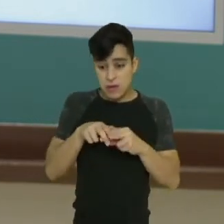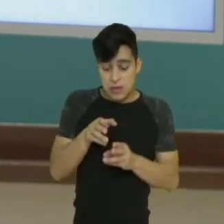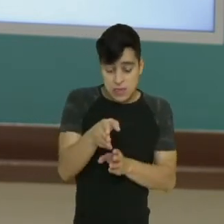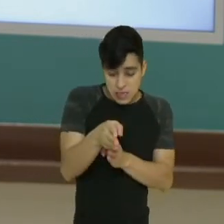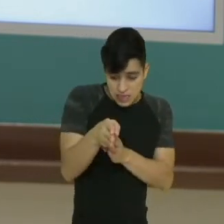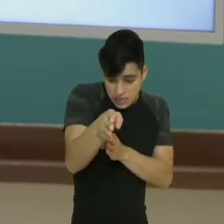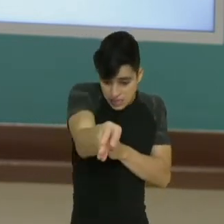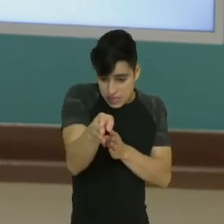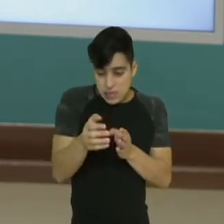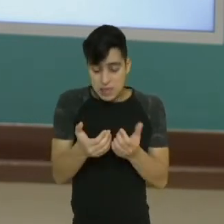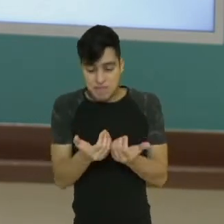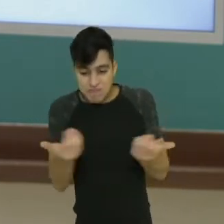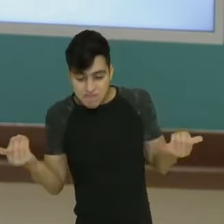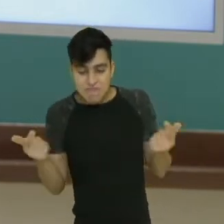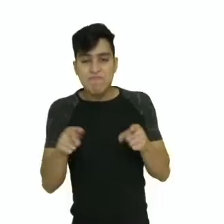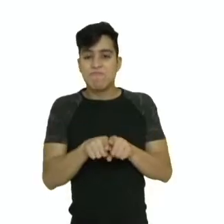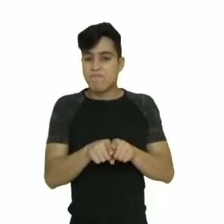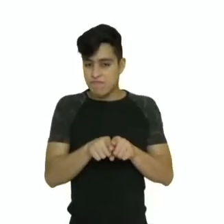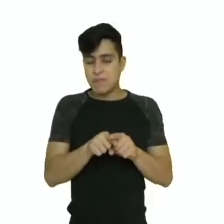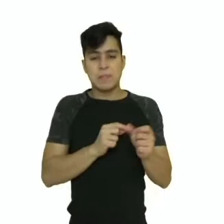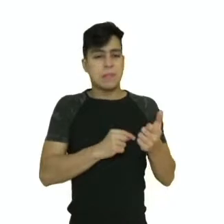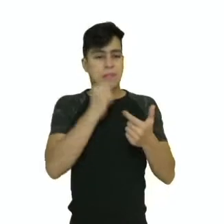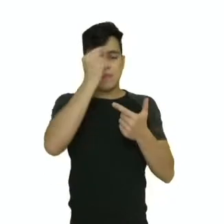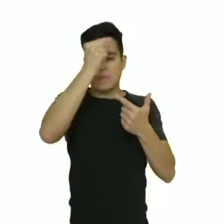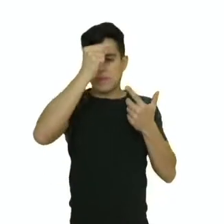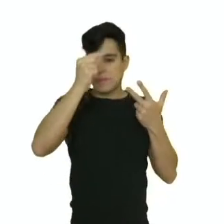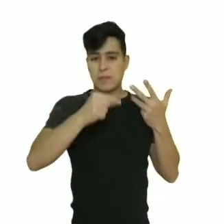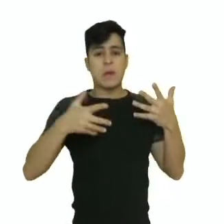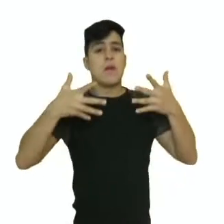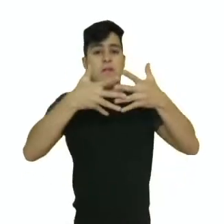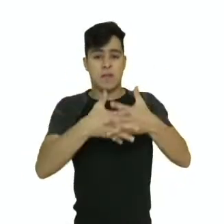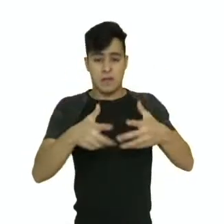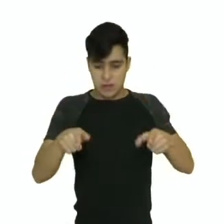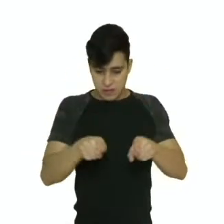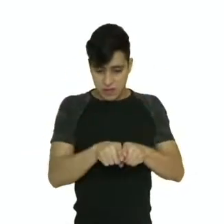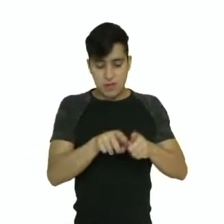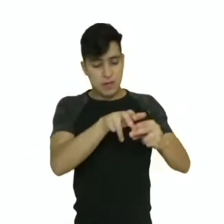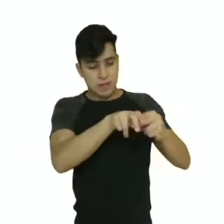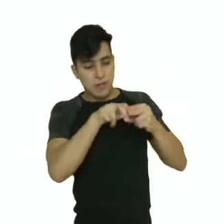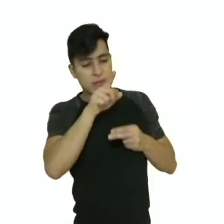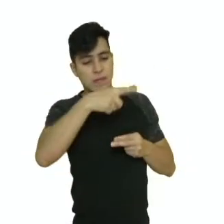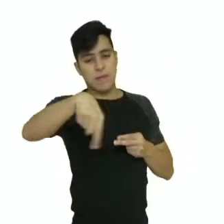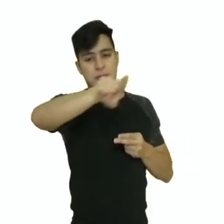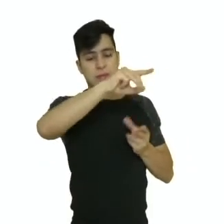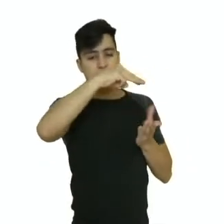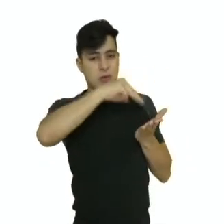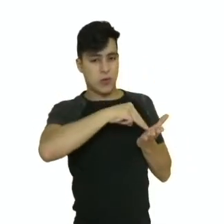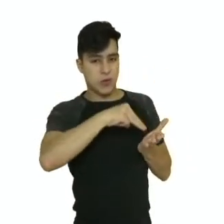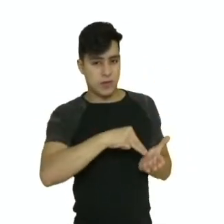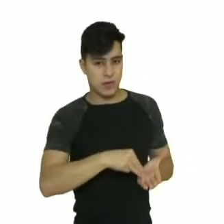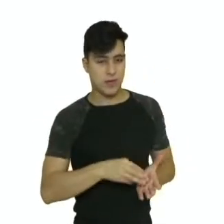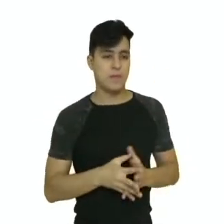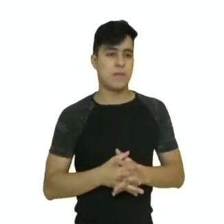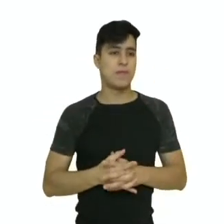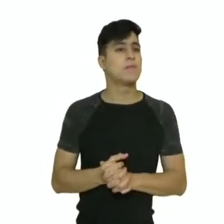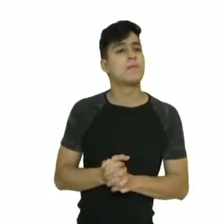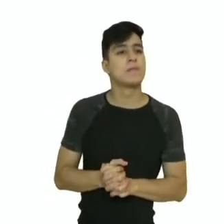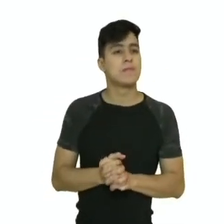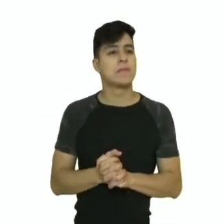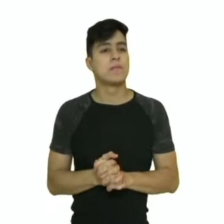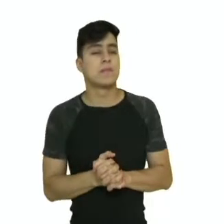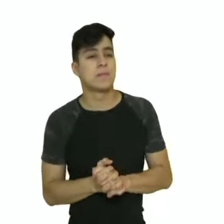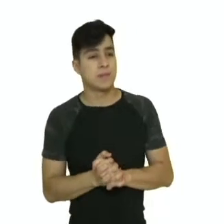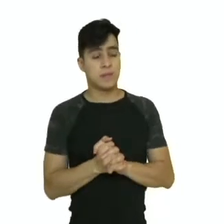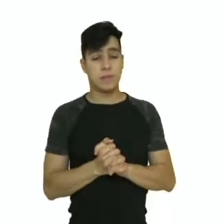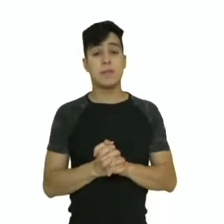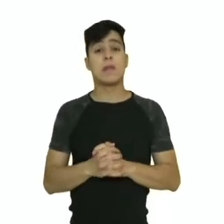questão territorial, entre outros tipos de conflitos também gerados por esses motivos, tá bom? Então, vamos lá. Segundo a